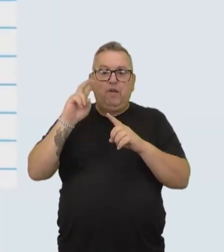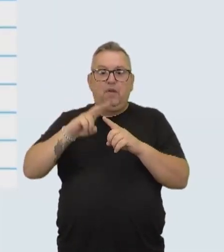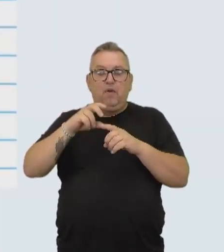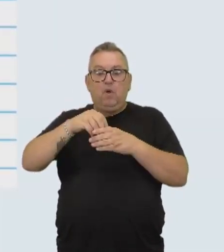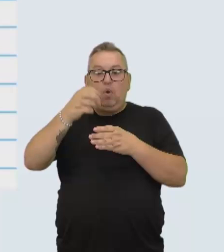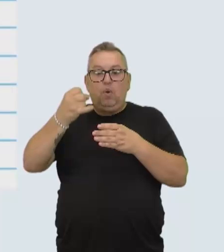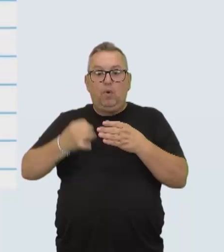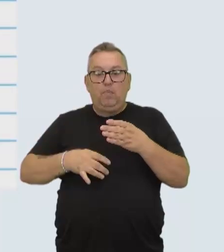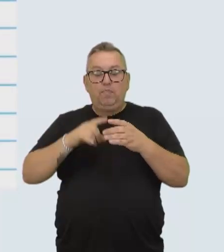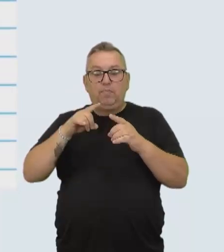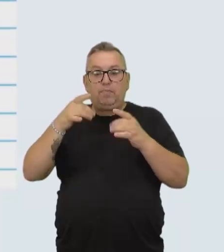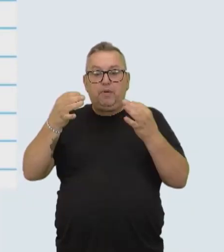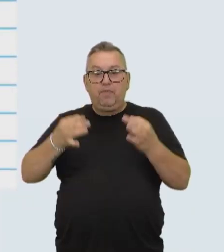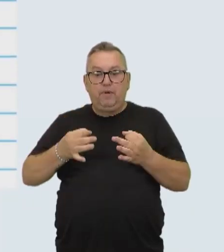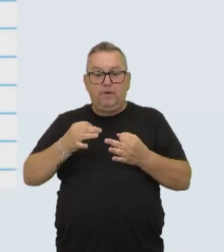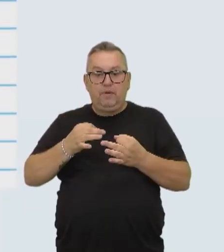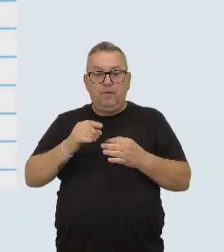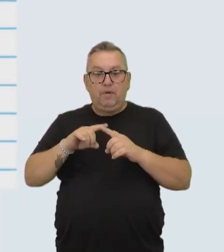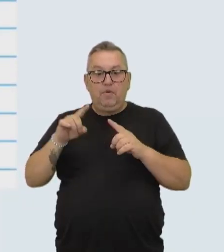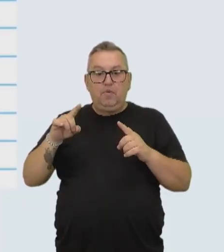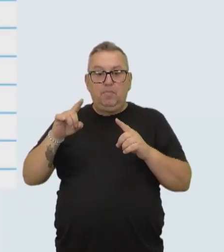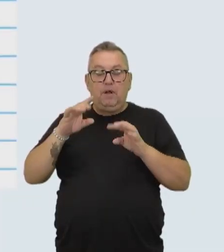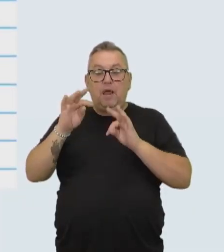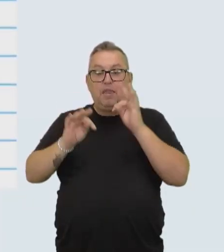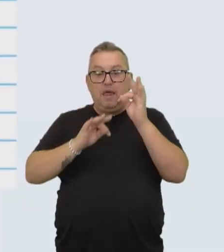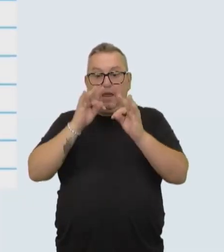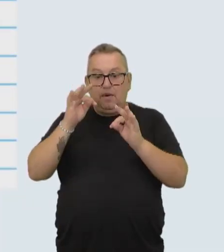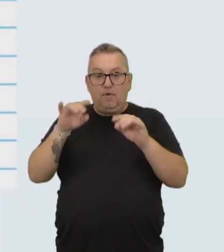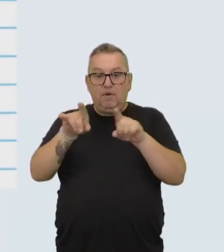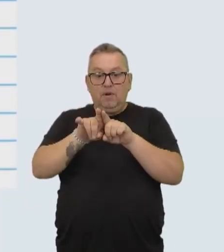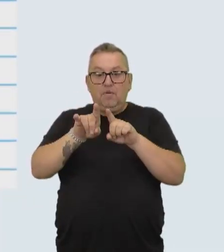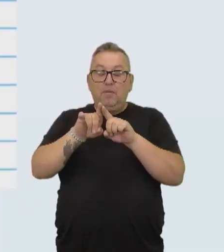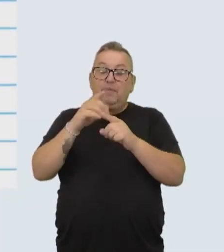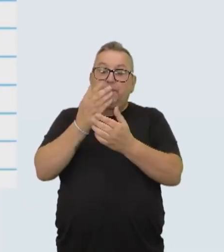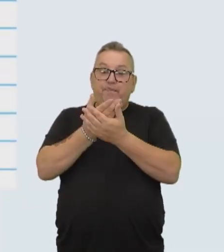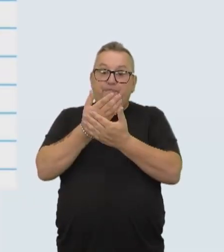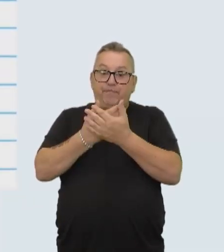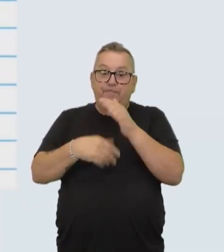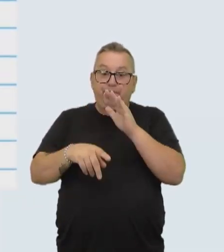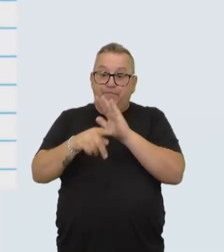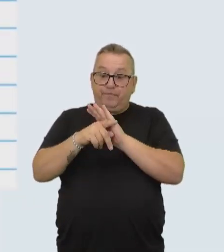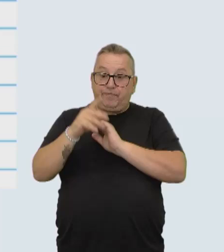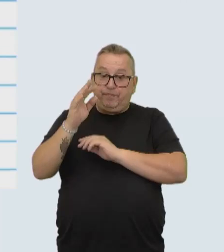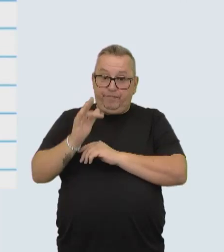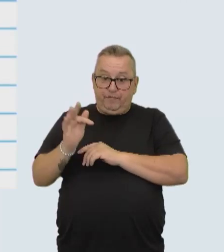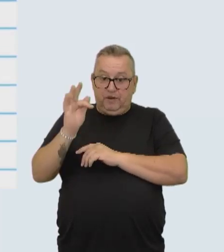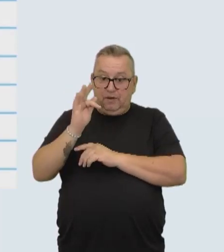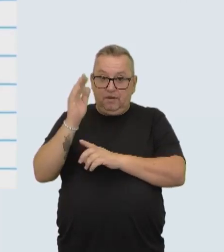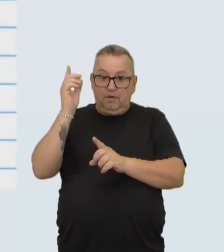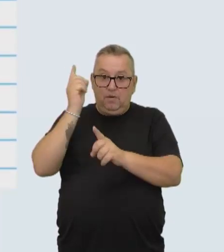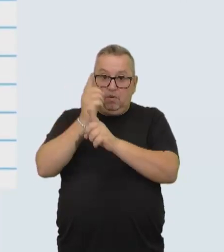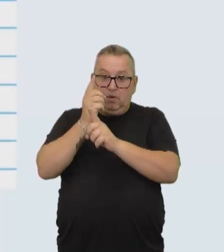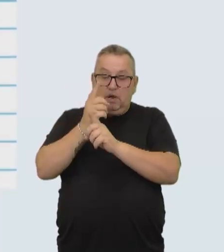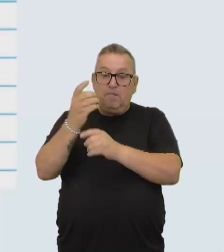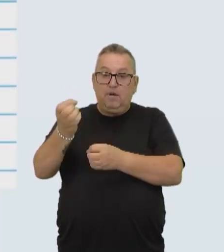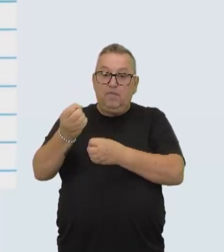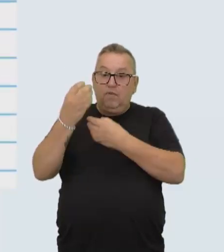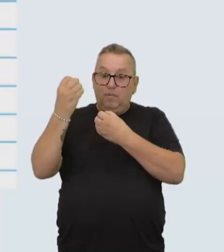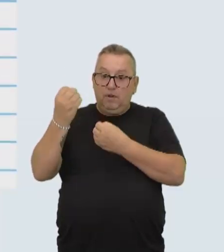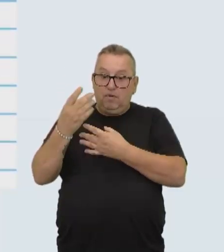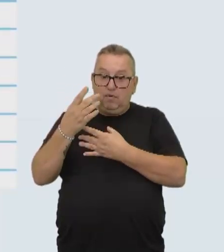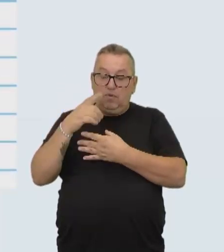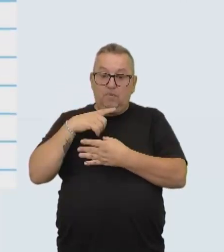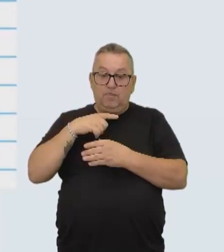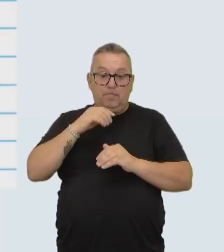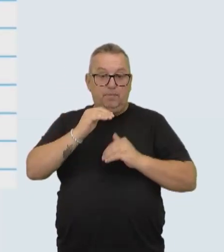conteúdo mais acessível e inteligível para técnicos da área e estudantes de ensino superior. Nele encontramos as informações necessárias